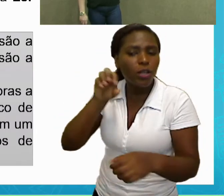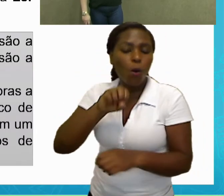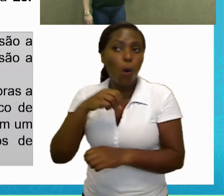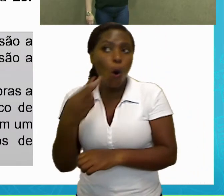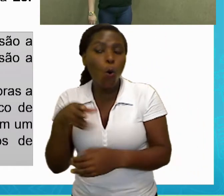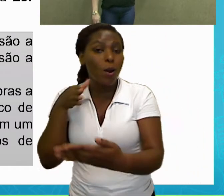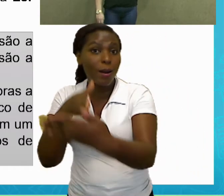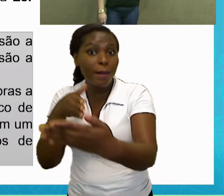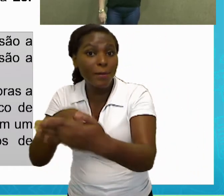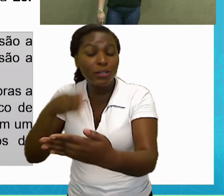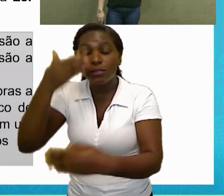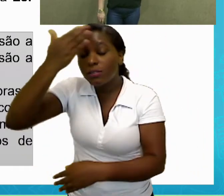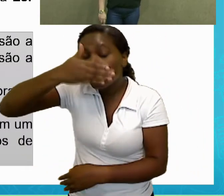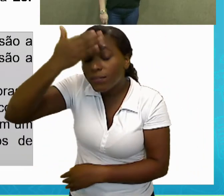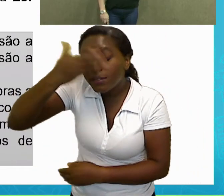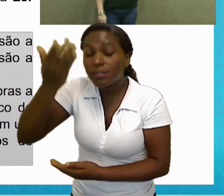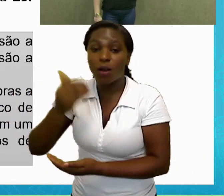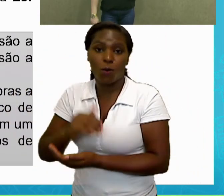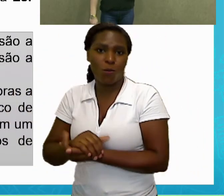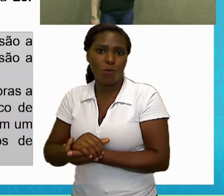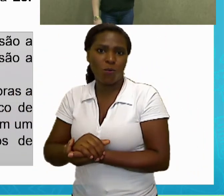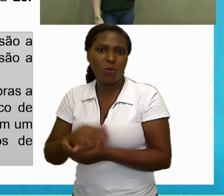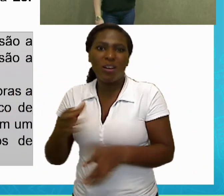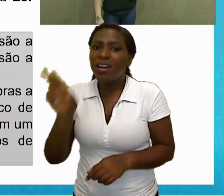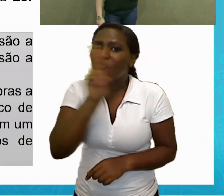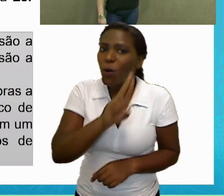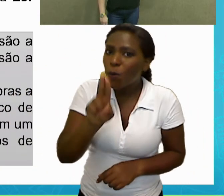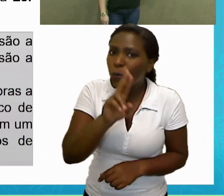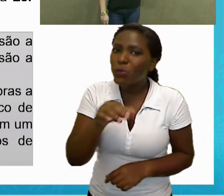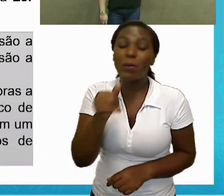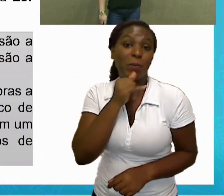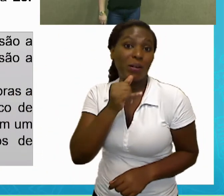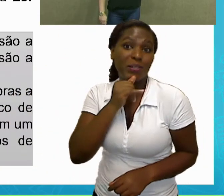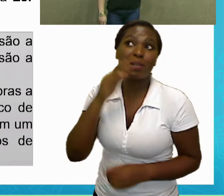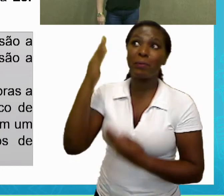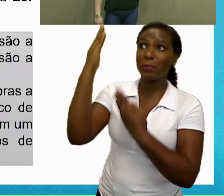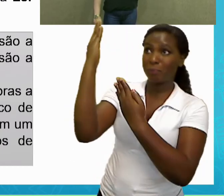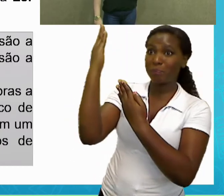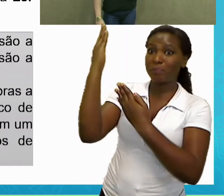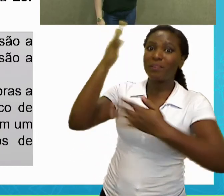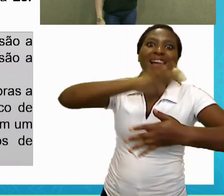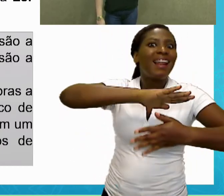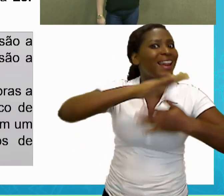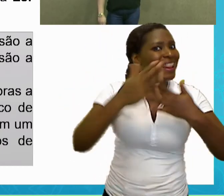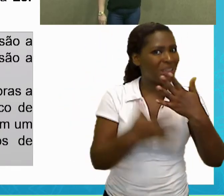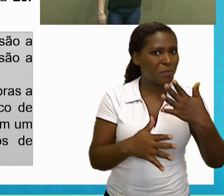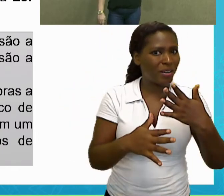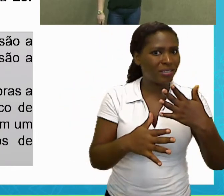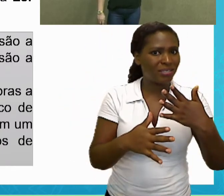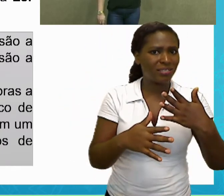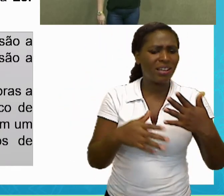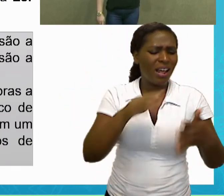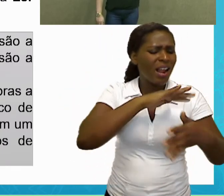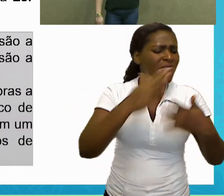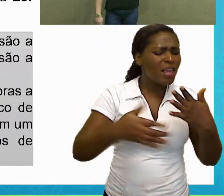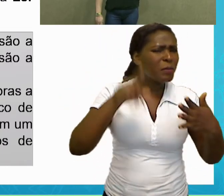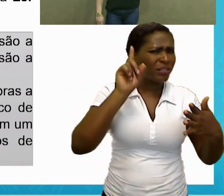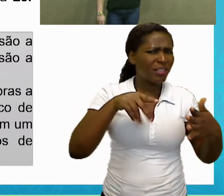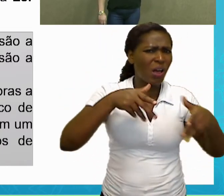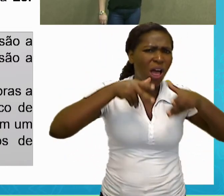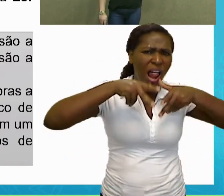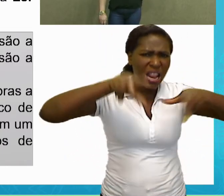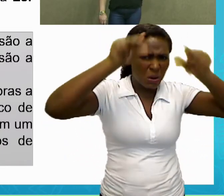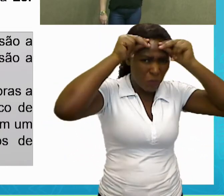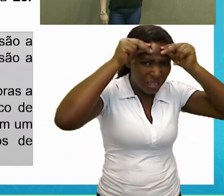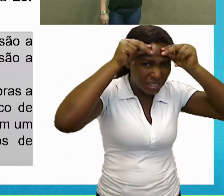que é a linguagem brasileira de sinais. Libras não é uma linguagem, e sim uma língua,